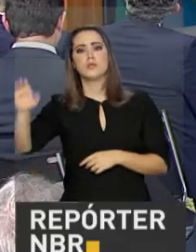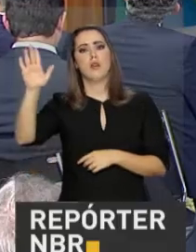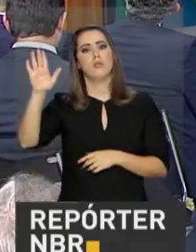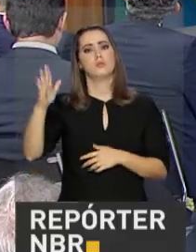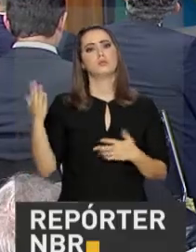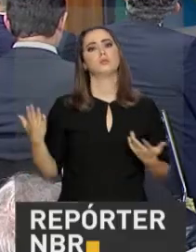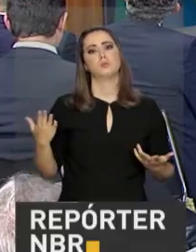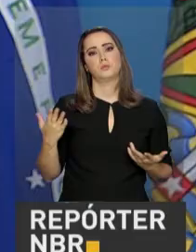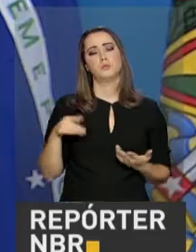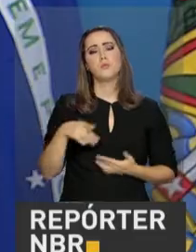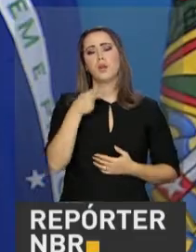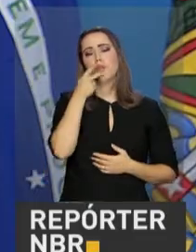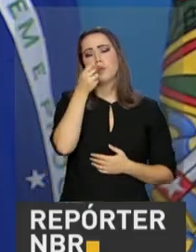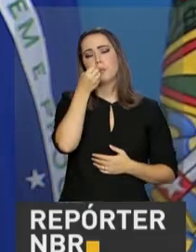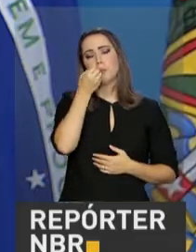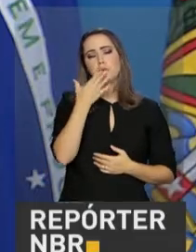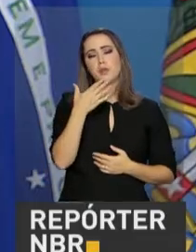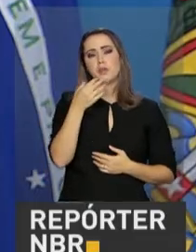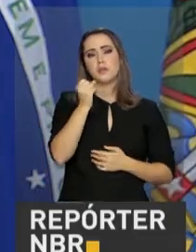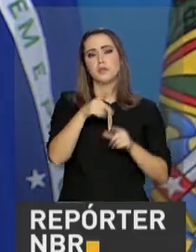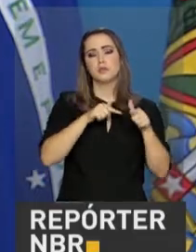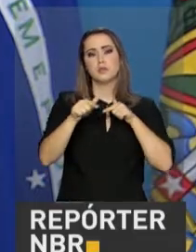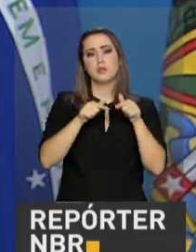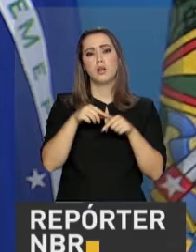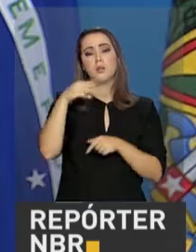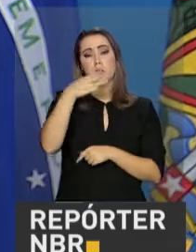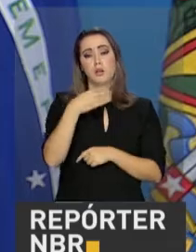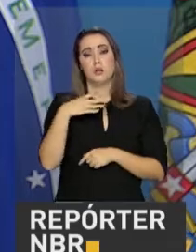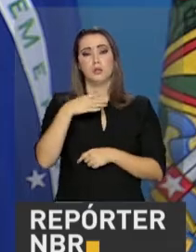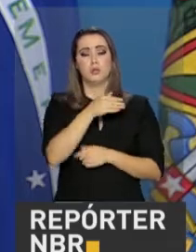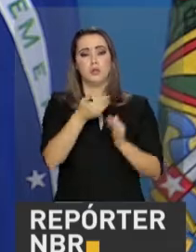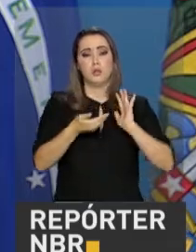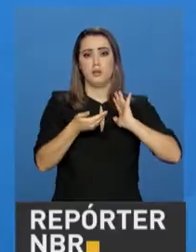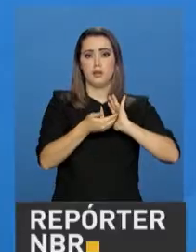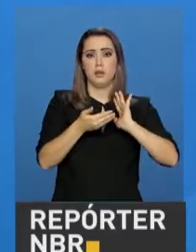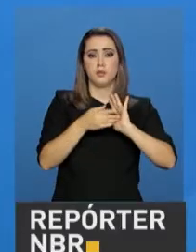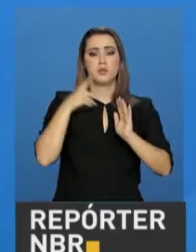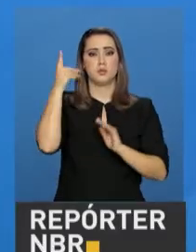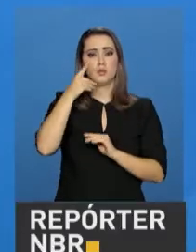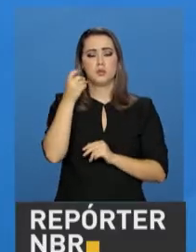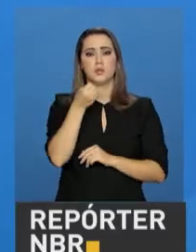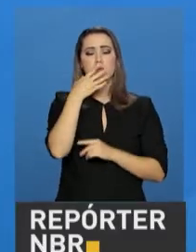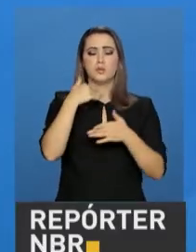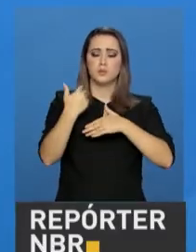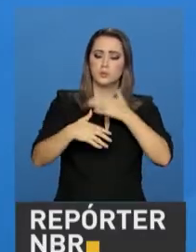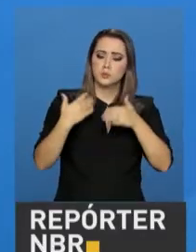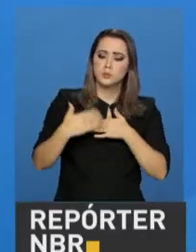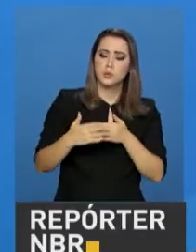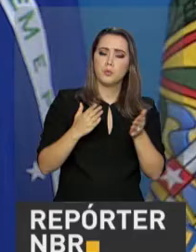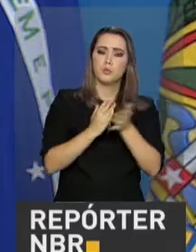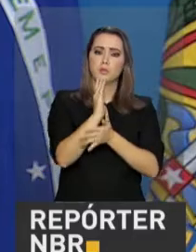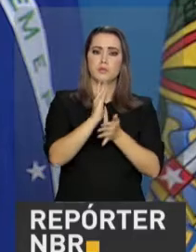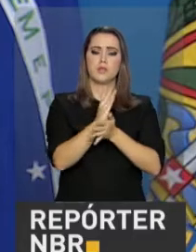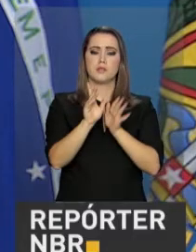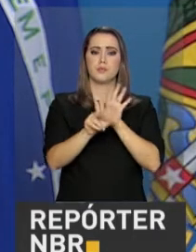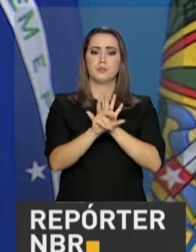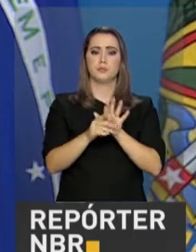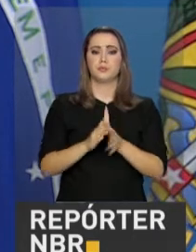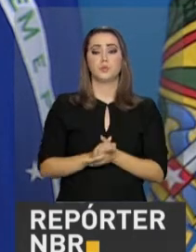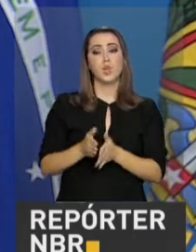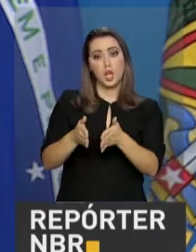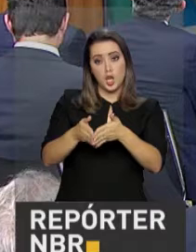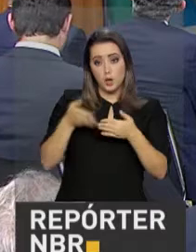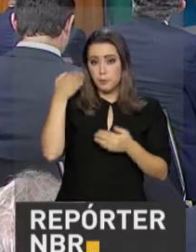Temer elogiou a atuação de Maru na Câmara dos Deputados e recomendou dedicação total para que a reforma seja aprovada. Eu peço a você, viu,